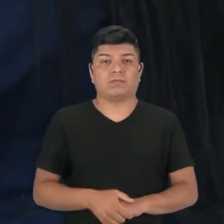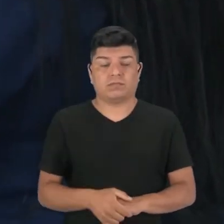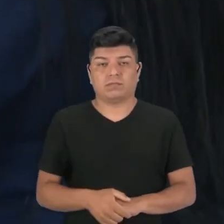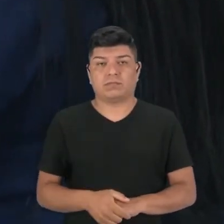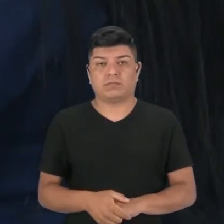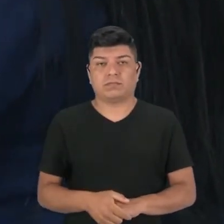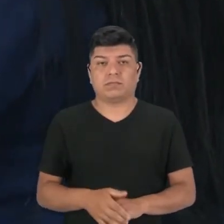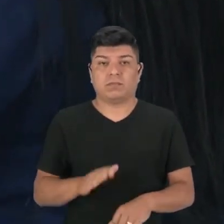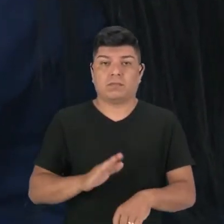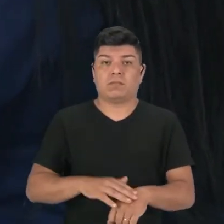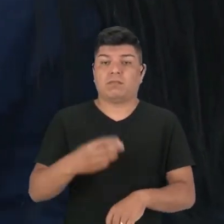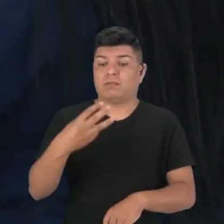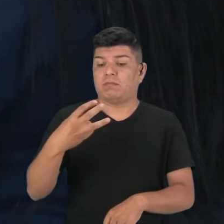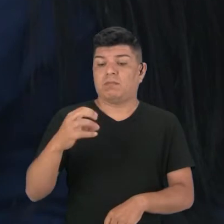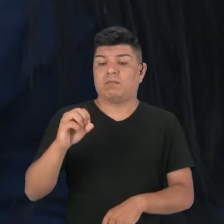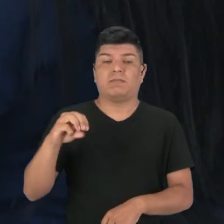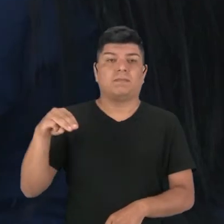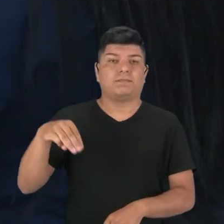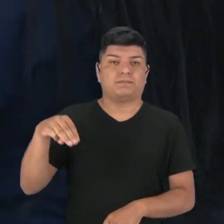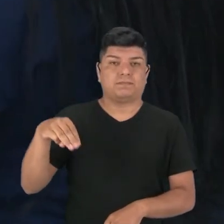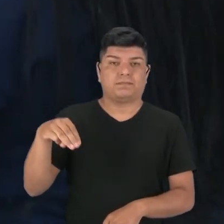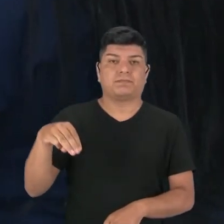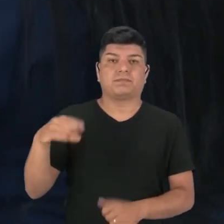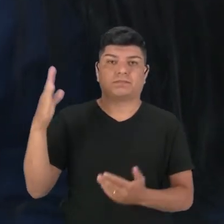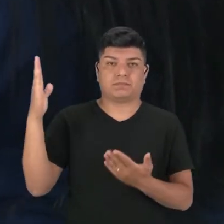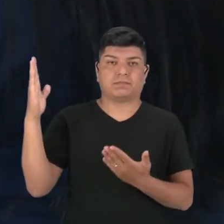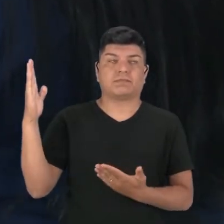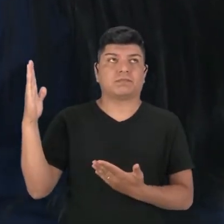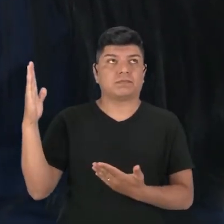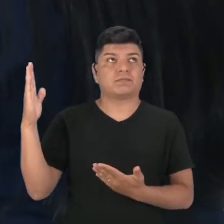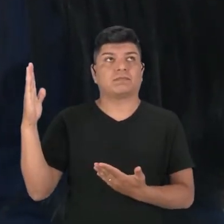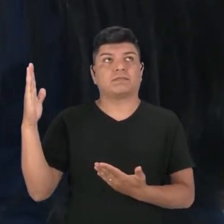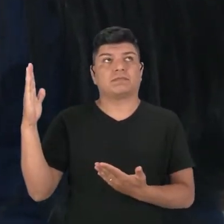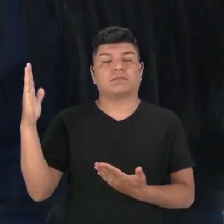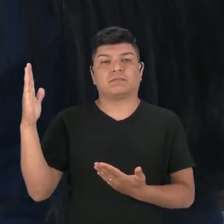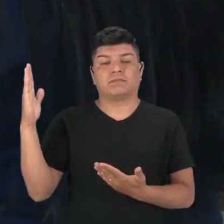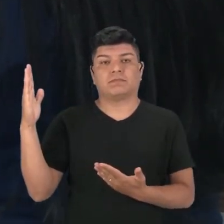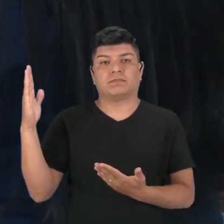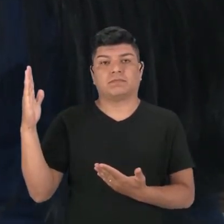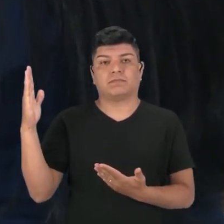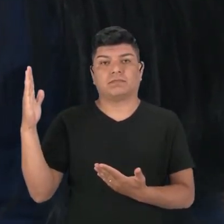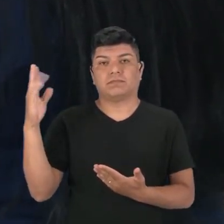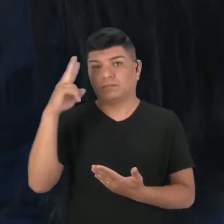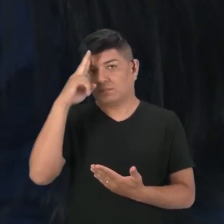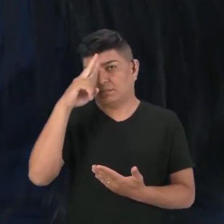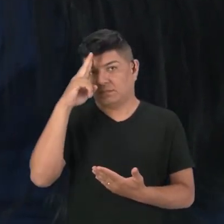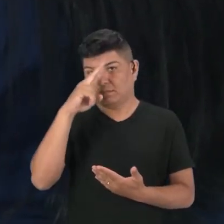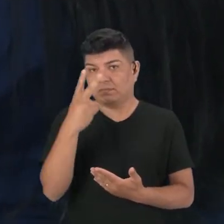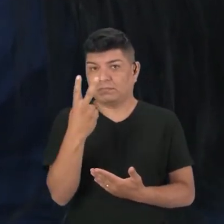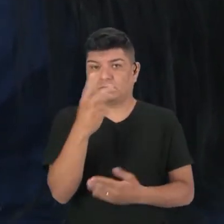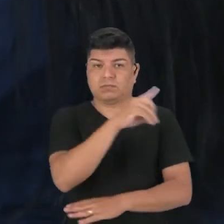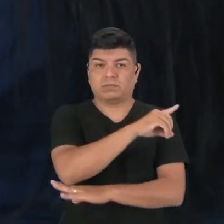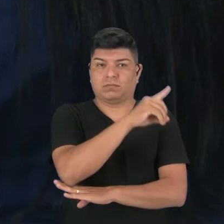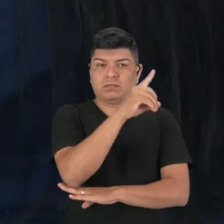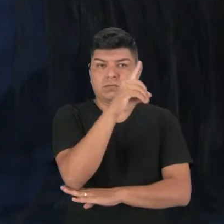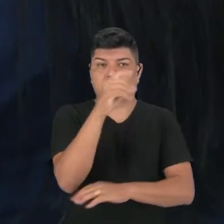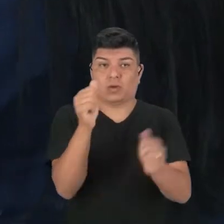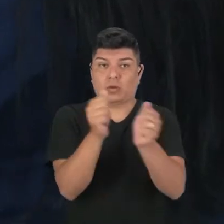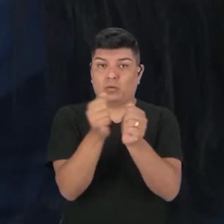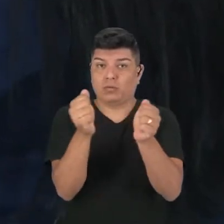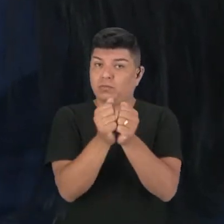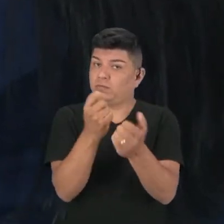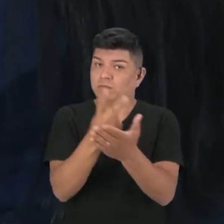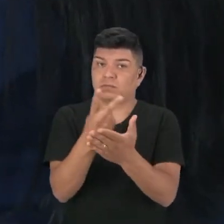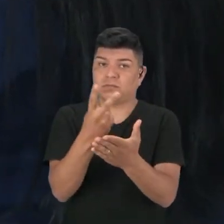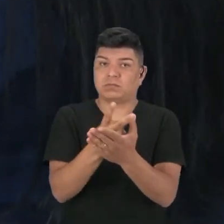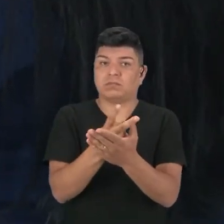30 minutos aqui, ele vai passar aqui, ó, vai andar mais 30 minutos aqui, lembrando que os dois ponteiros andam juntos, eu não fico parado, ó, e os minutos